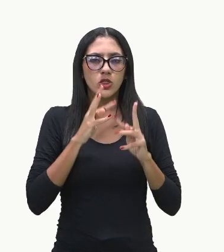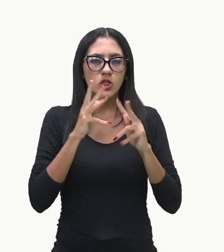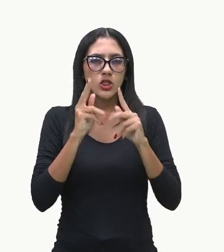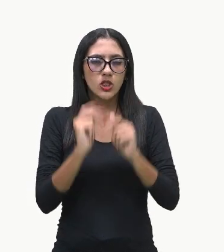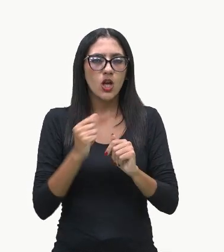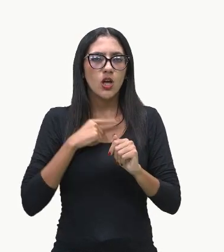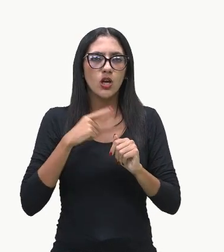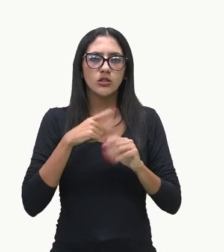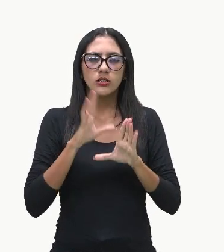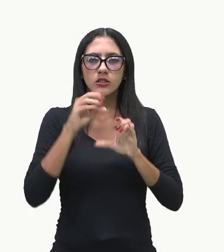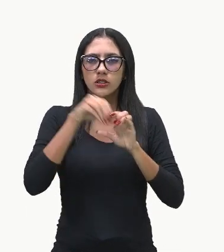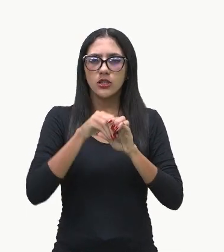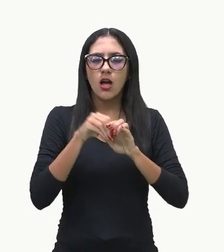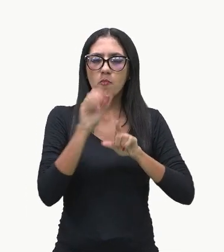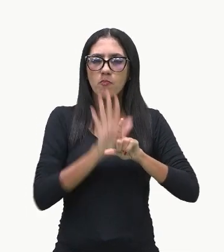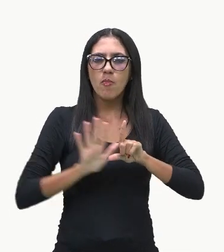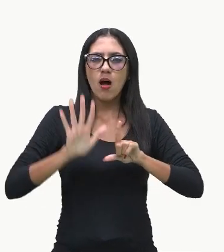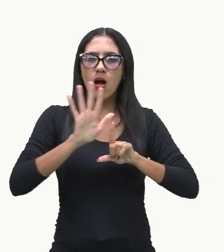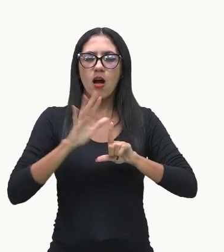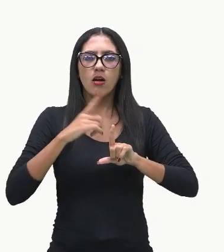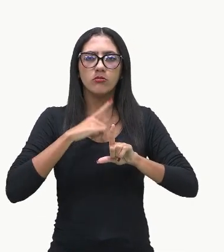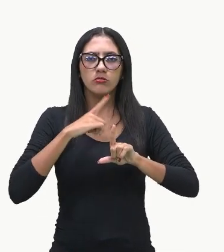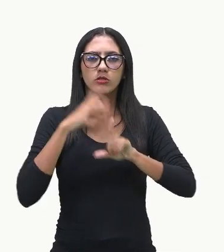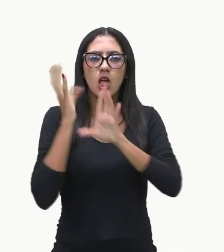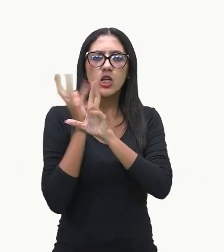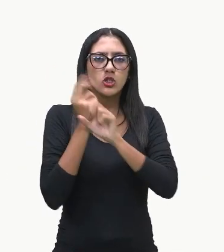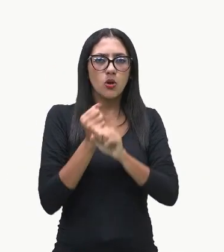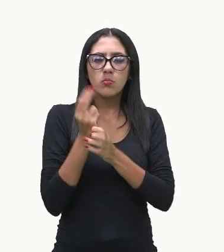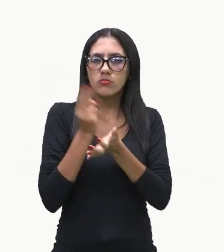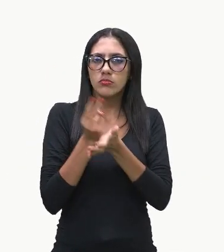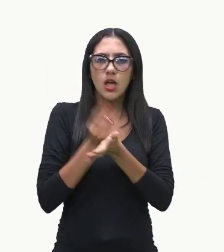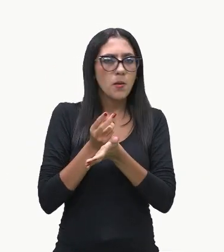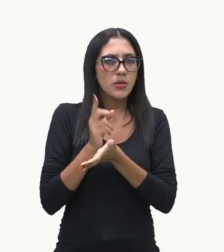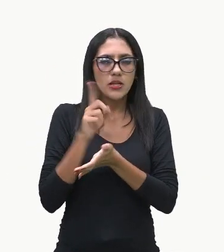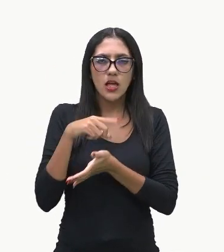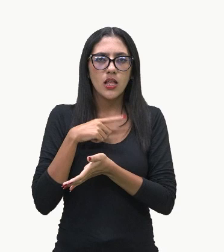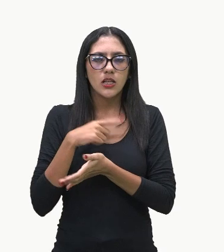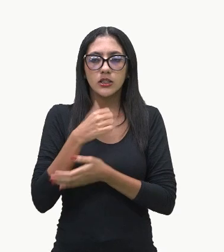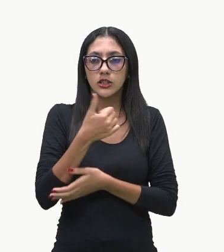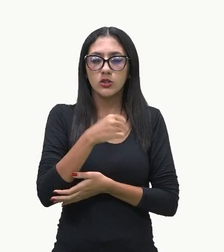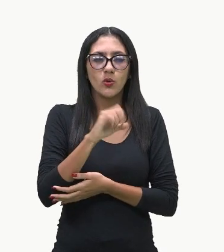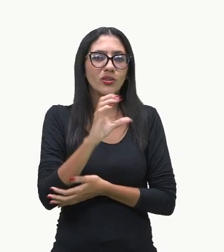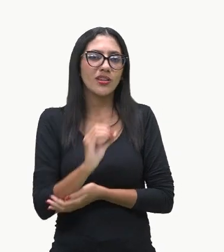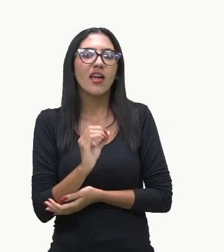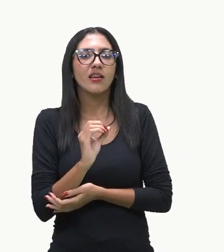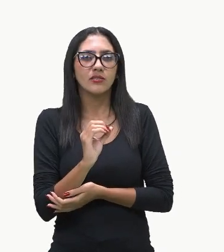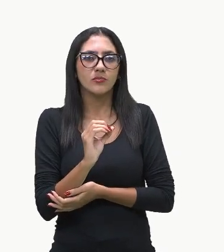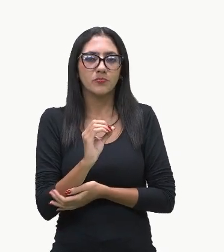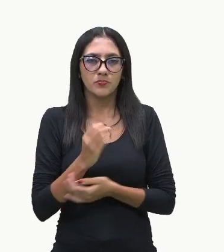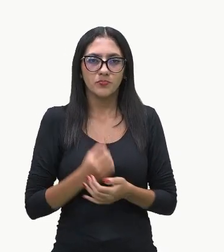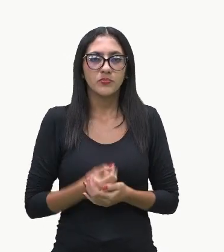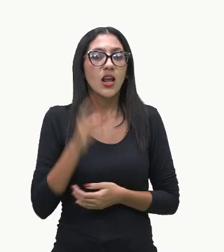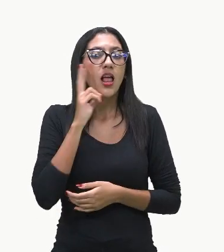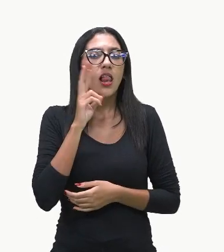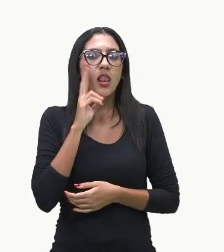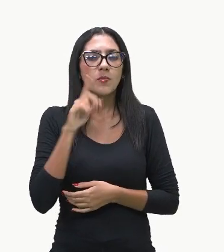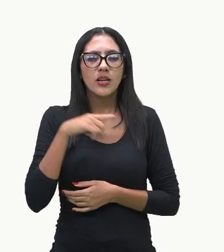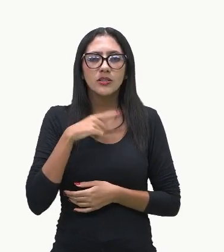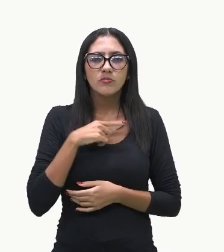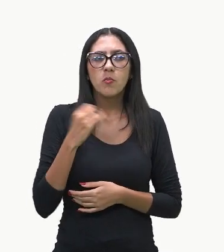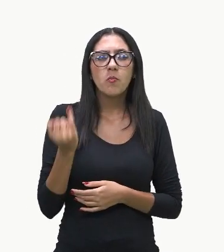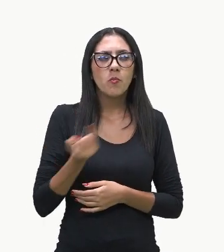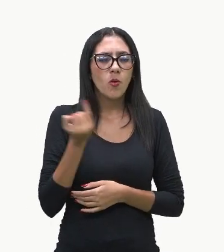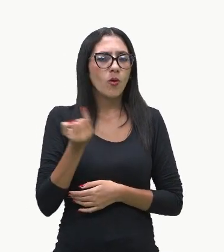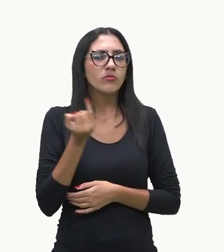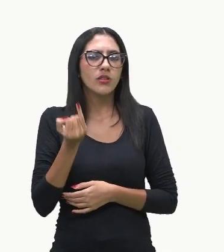estão dentro dele, quando somados, dará sempre 180 graus. Não esqueça que isso daqui é um tijolinho importante no